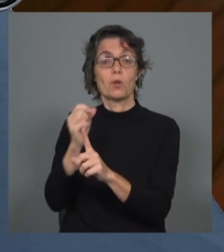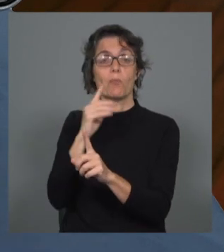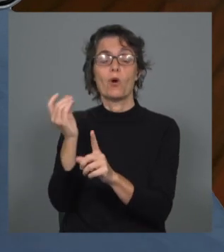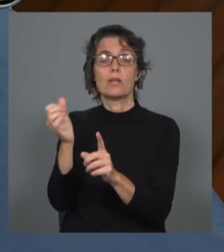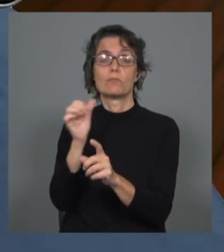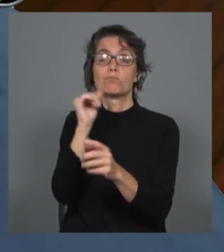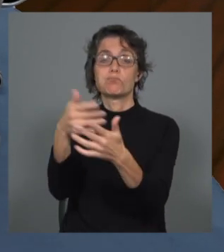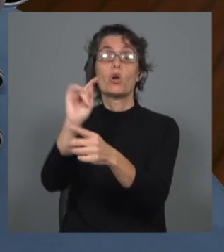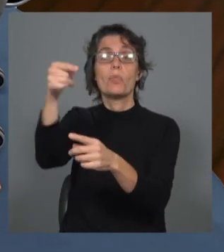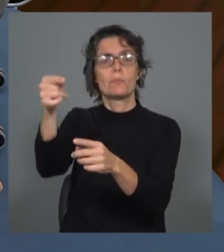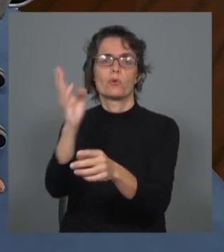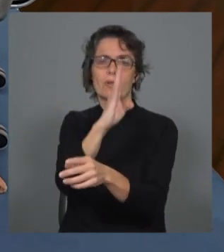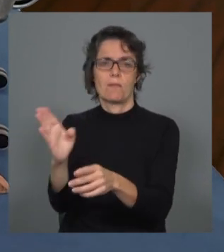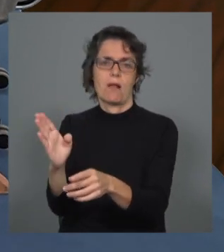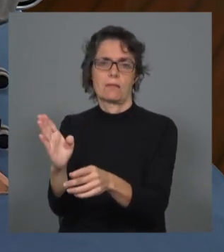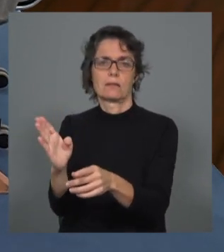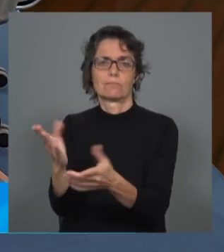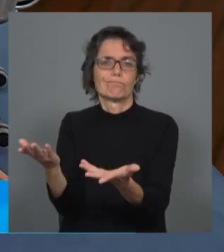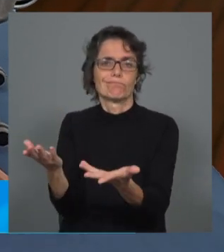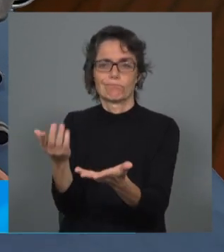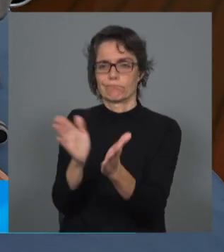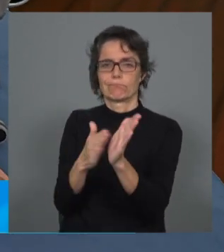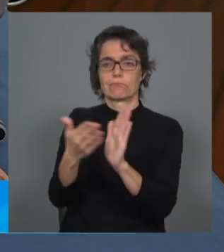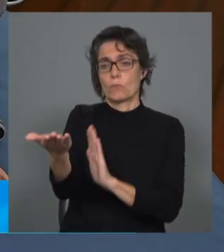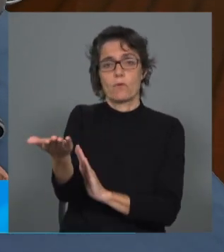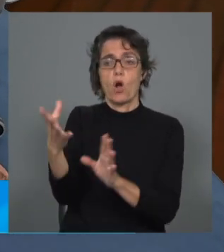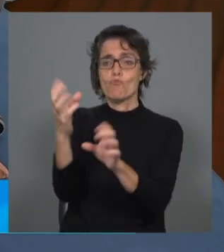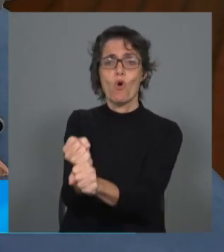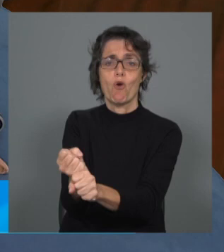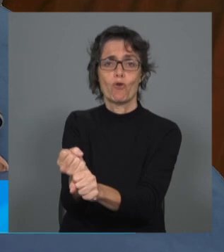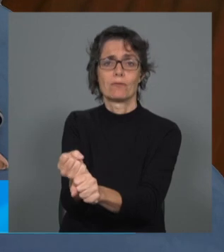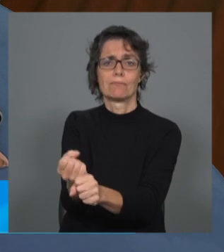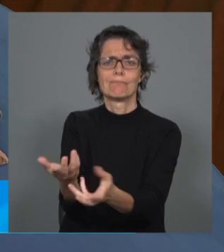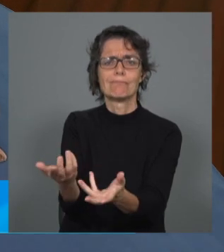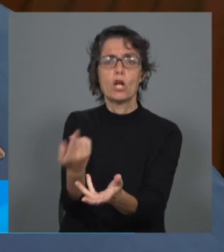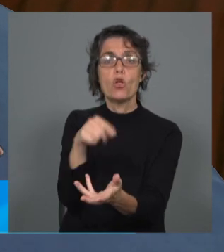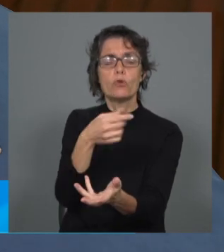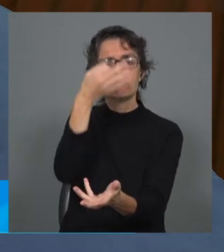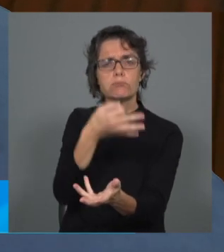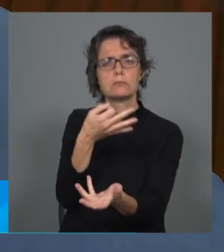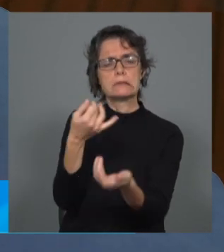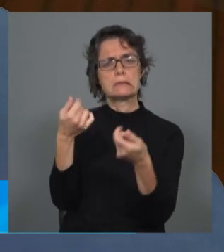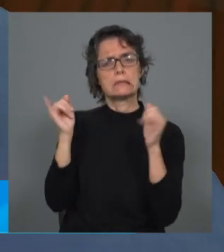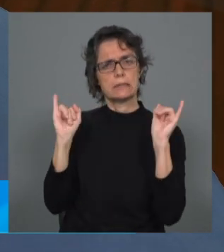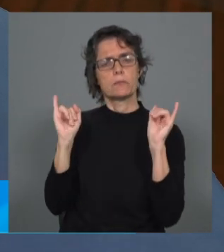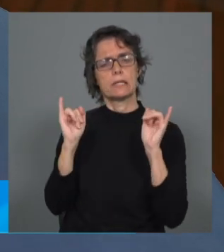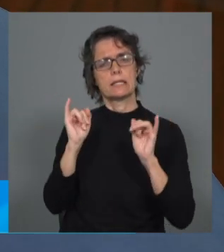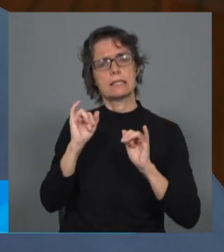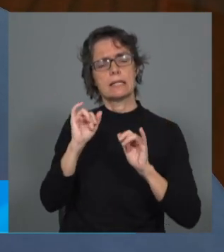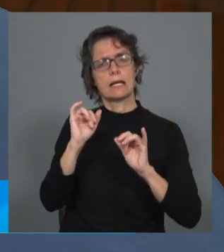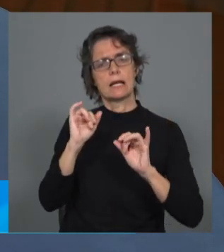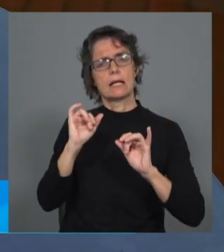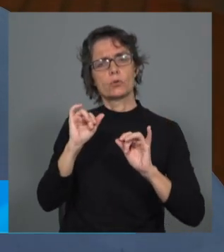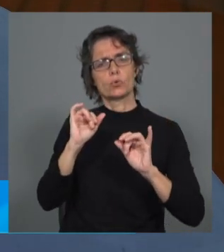E nós temos a certeza absoluta que a independência dos títulos, a independência dos meios de comunicação